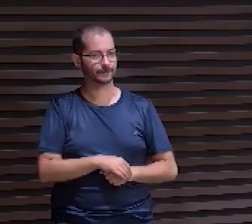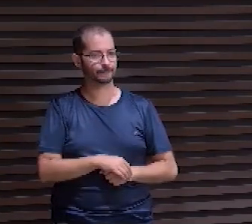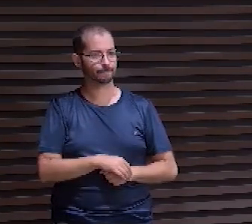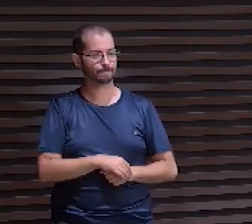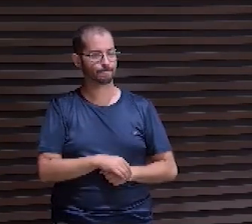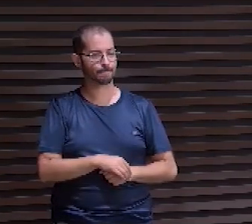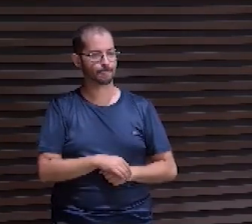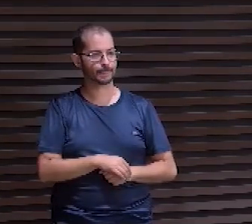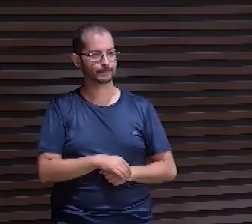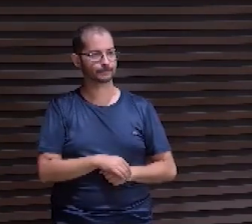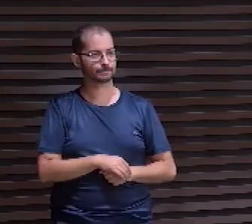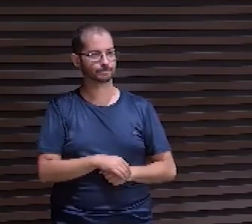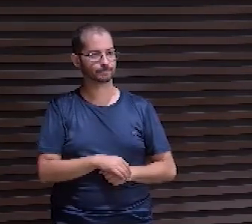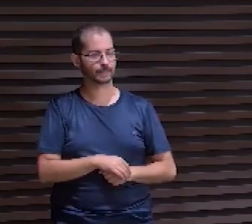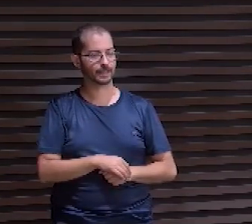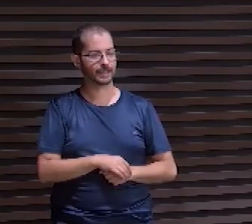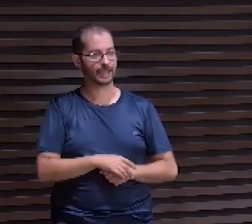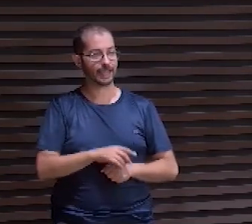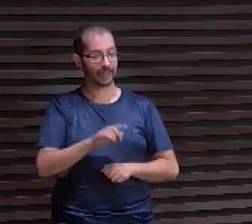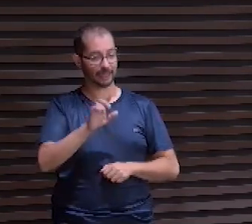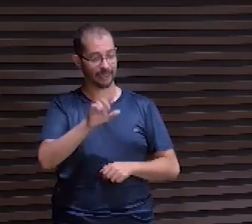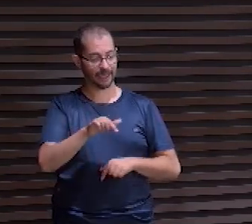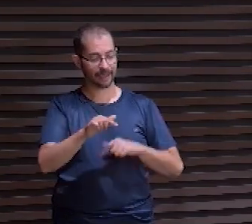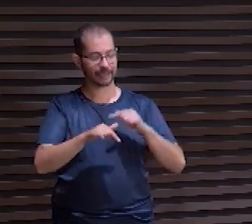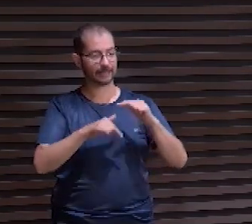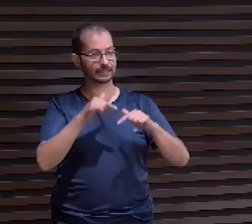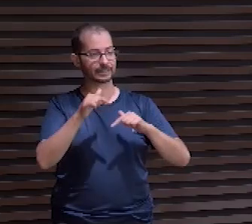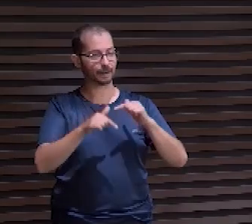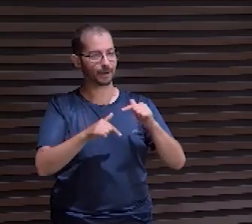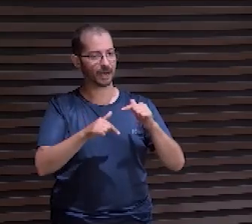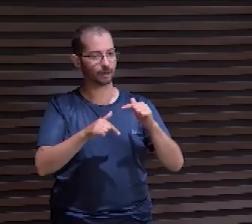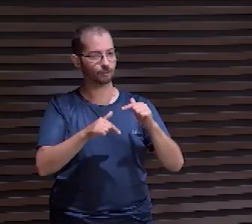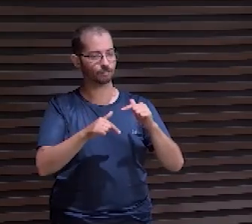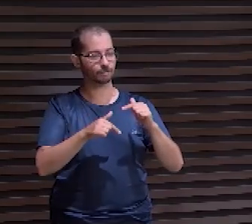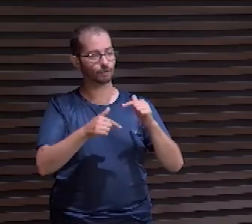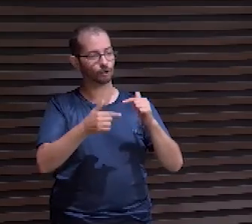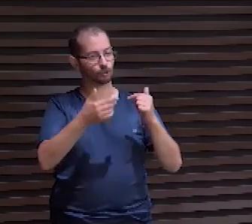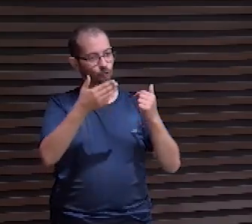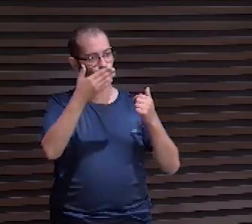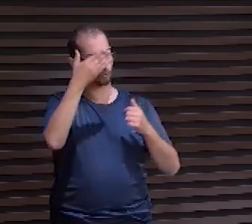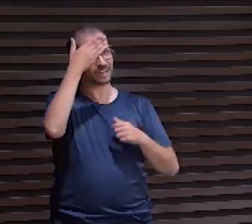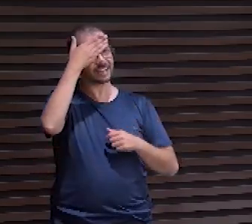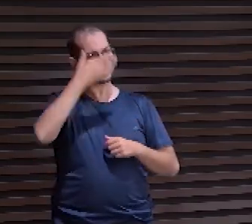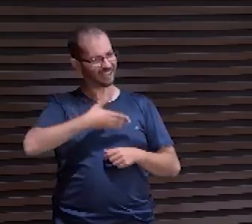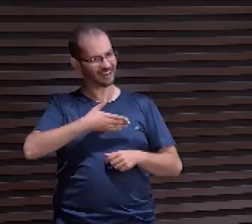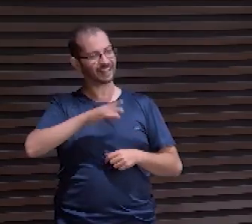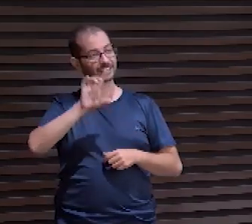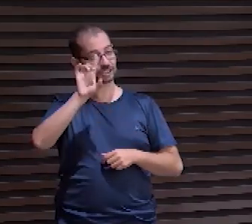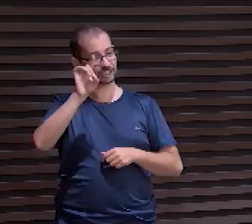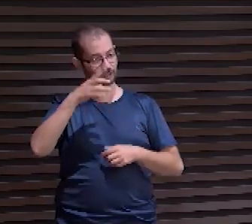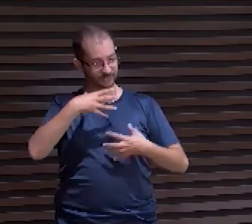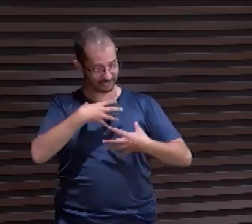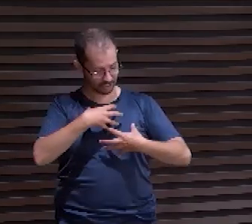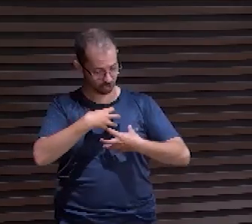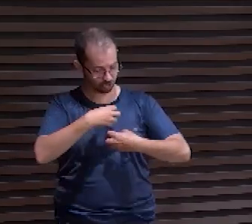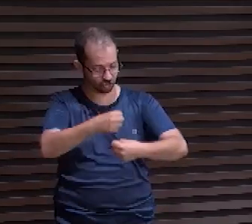É aquela ação do caráter de Deus que remove de mim